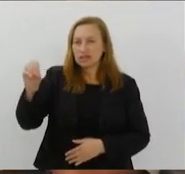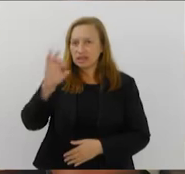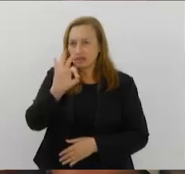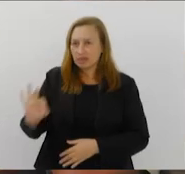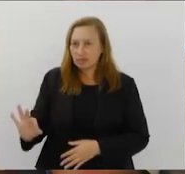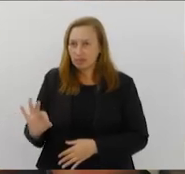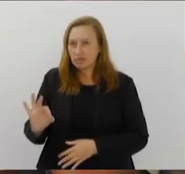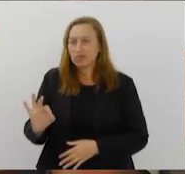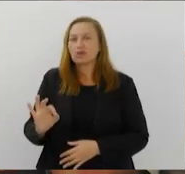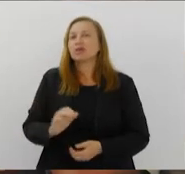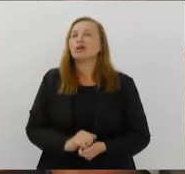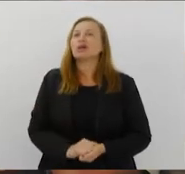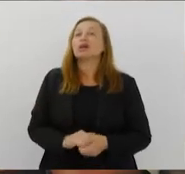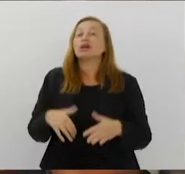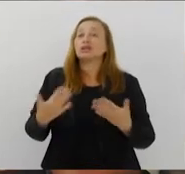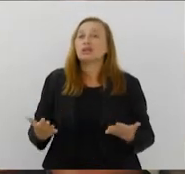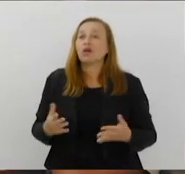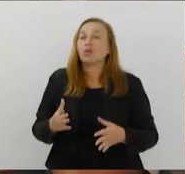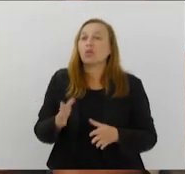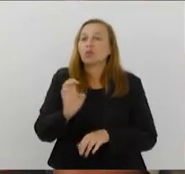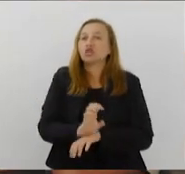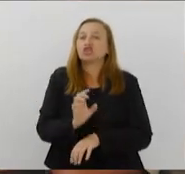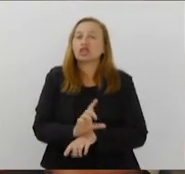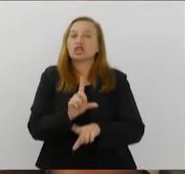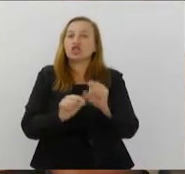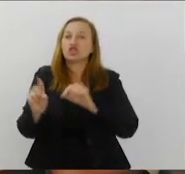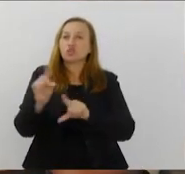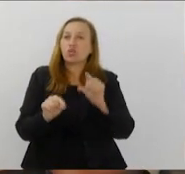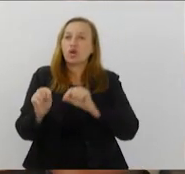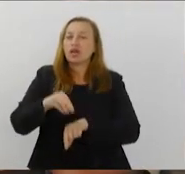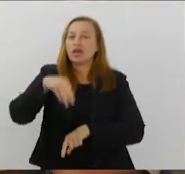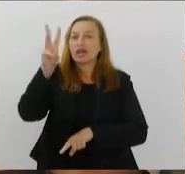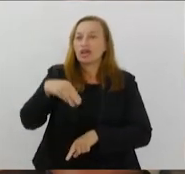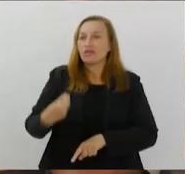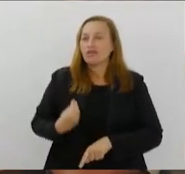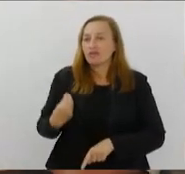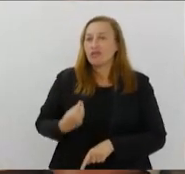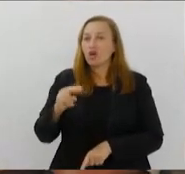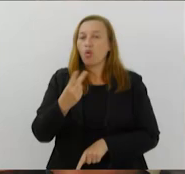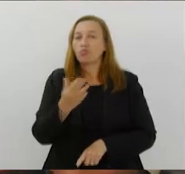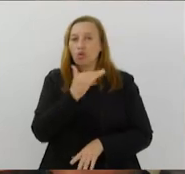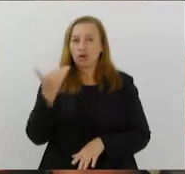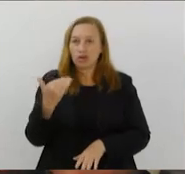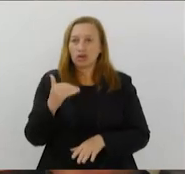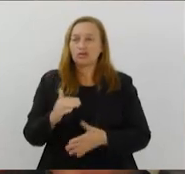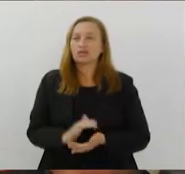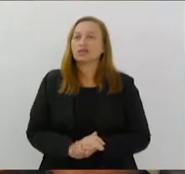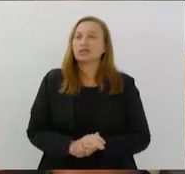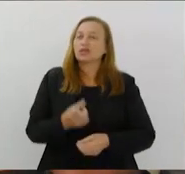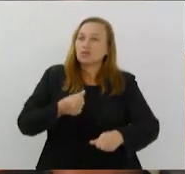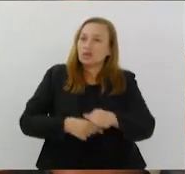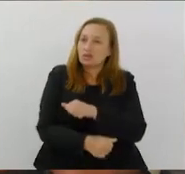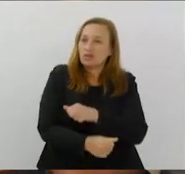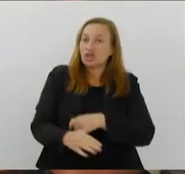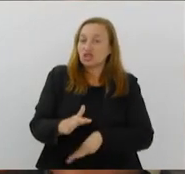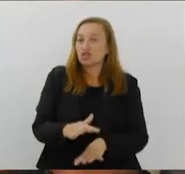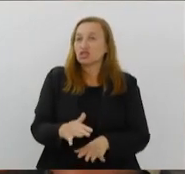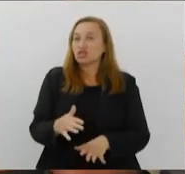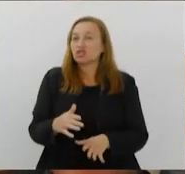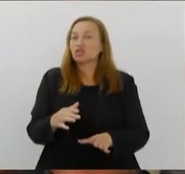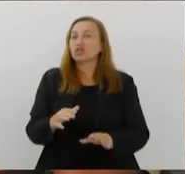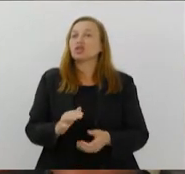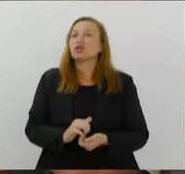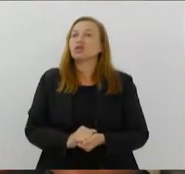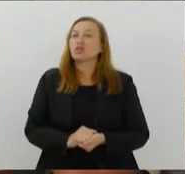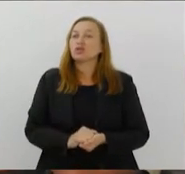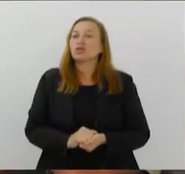Então, o Estado, ele escolhe quem vai viver quando não investe em saneamento, ele escolhe também quem vai morrer quando ele investe na letalidade, quando ele